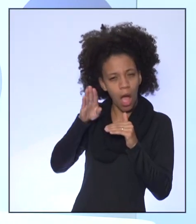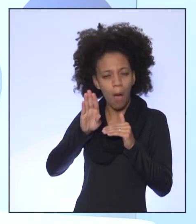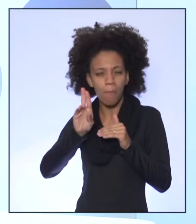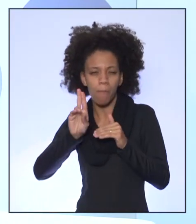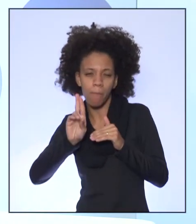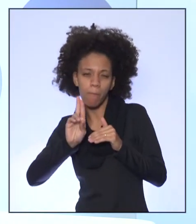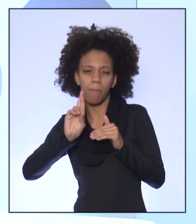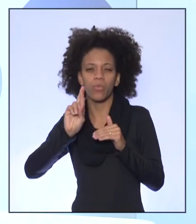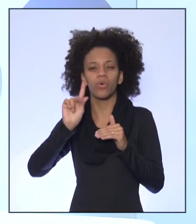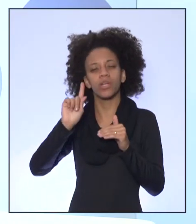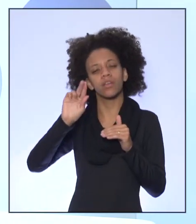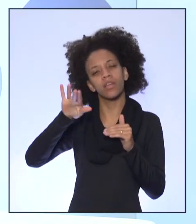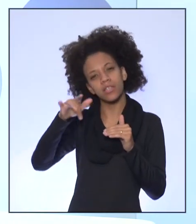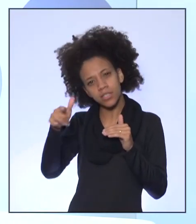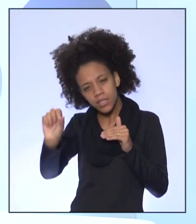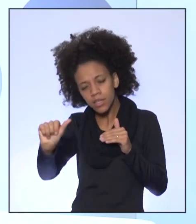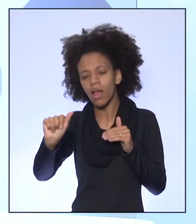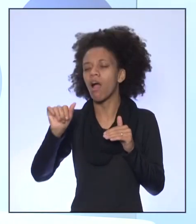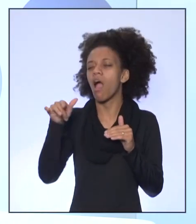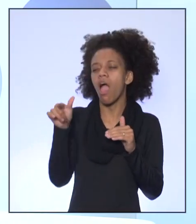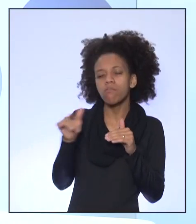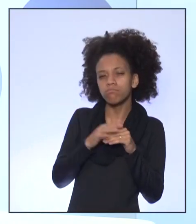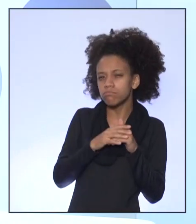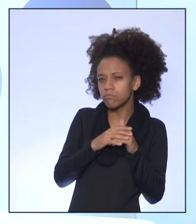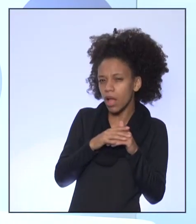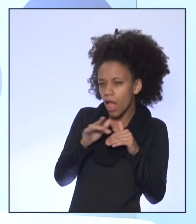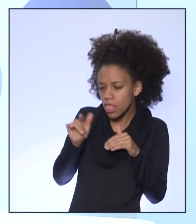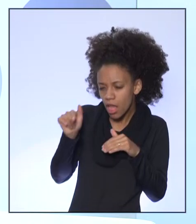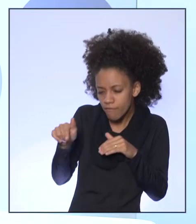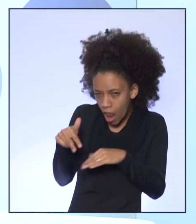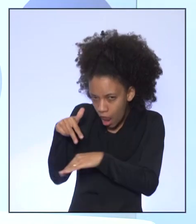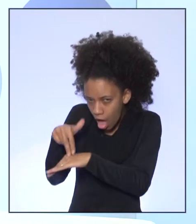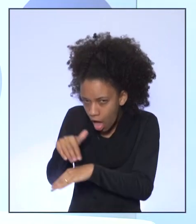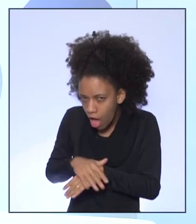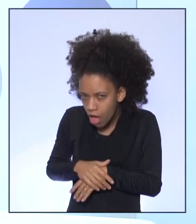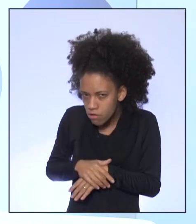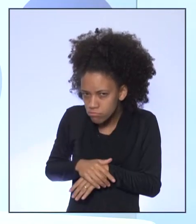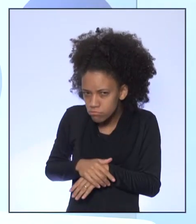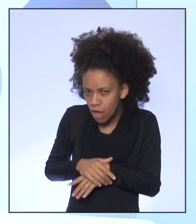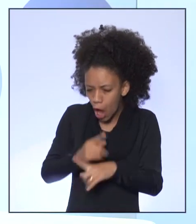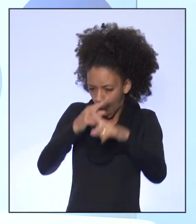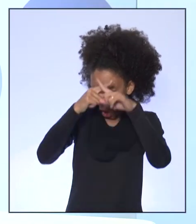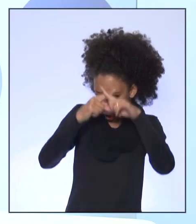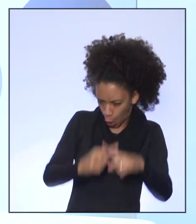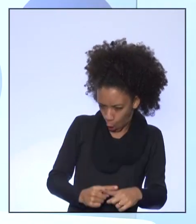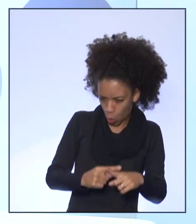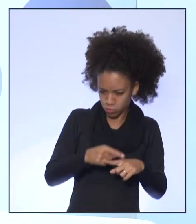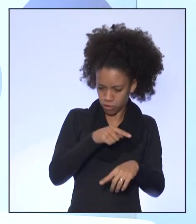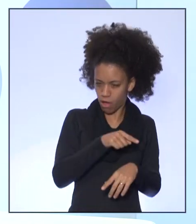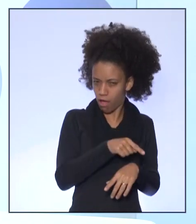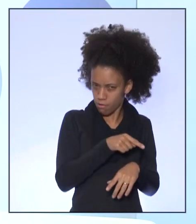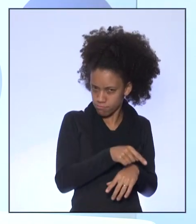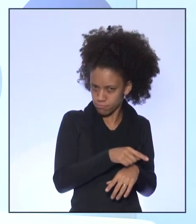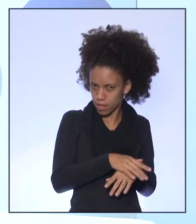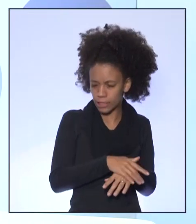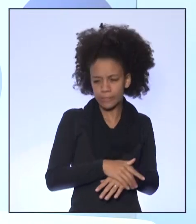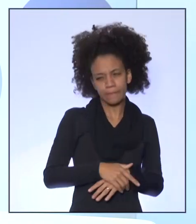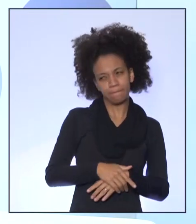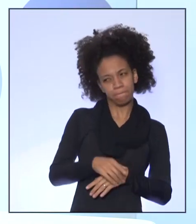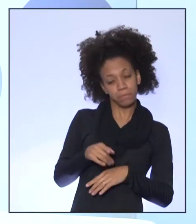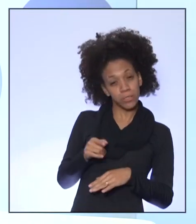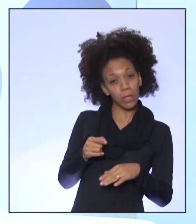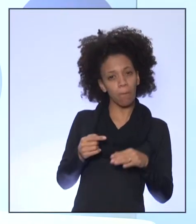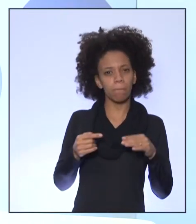burguesia estava ali contra a nobreza e contra o clero, eles também